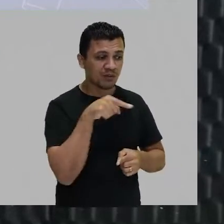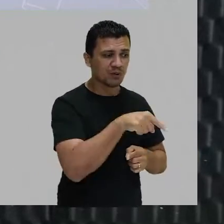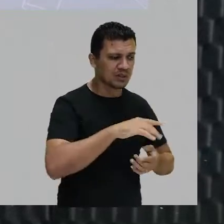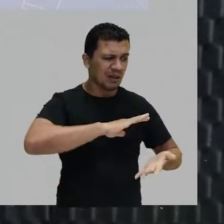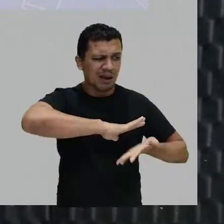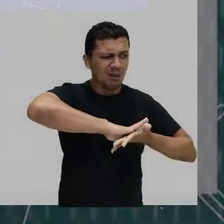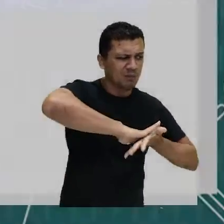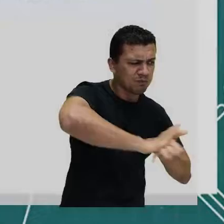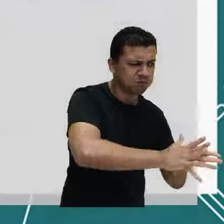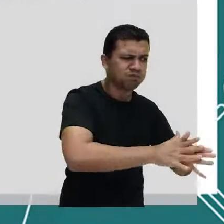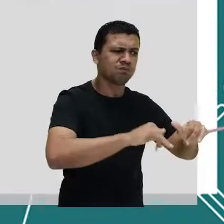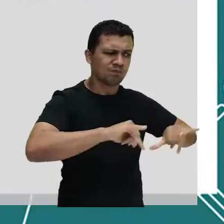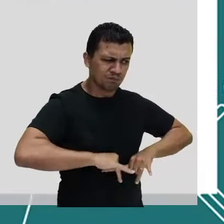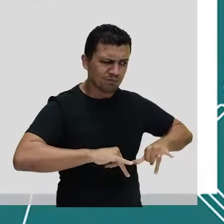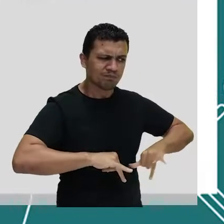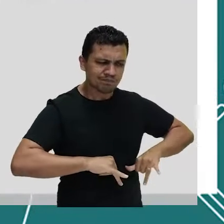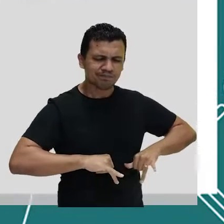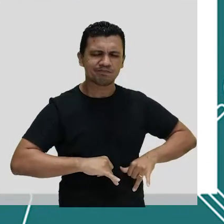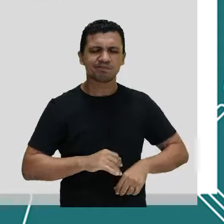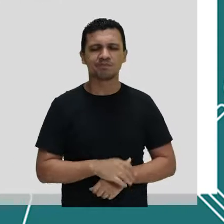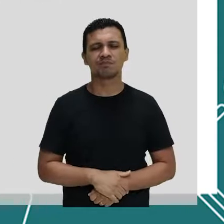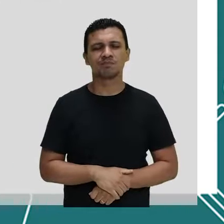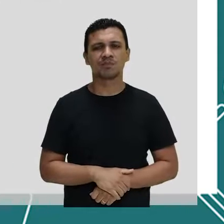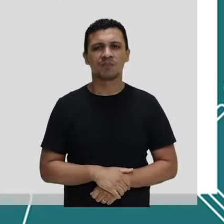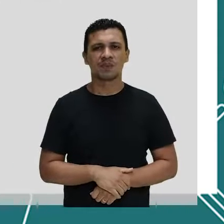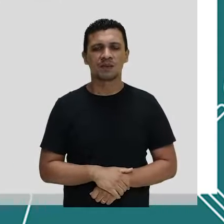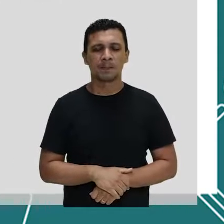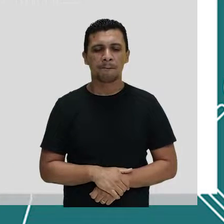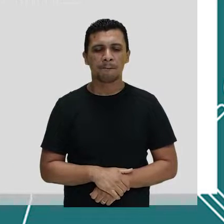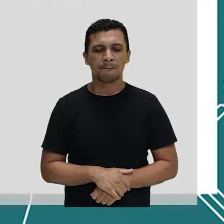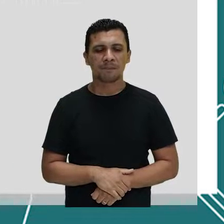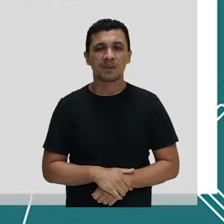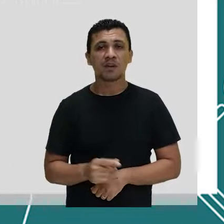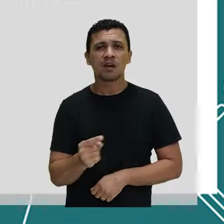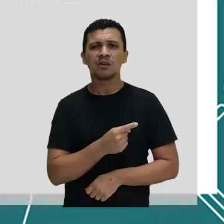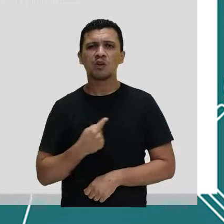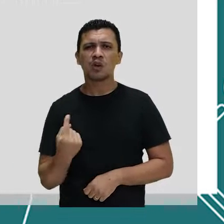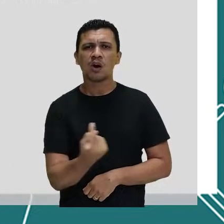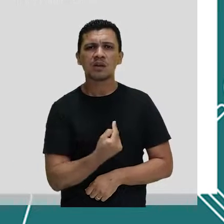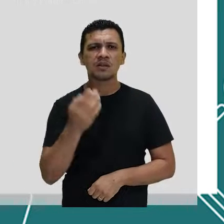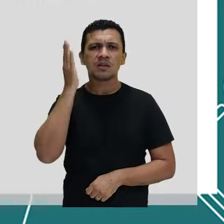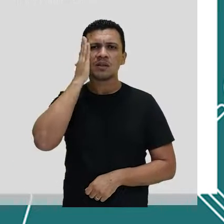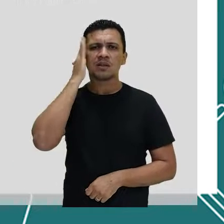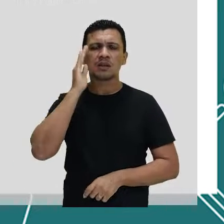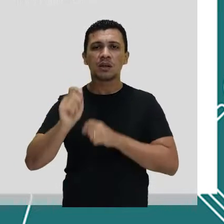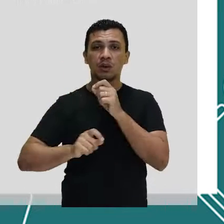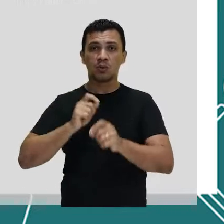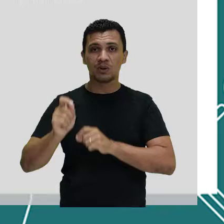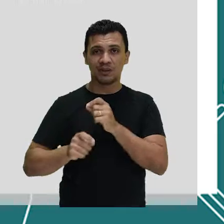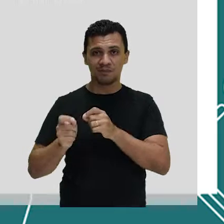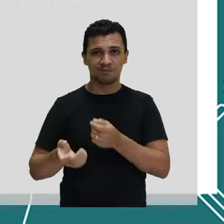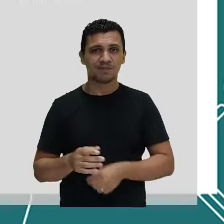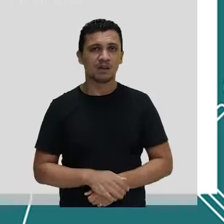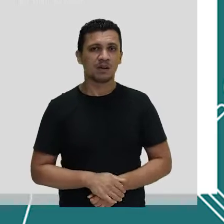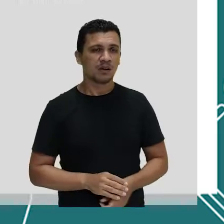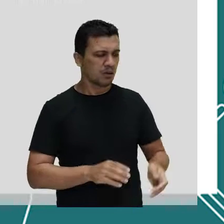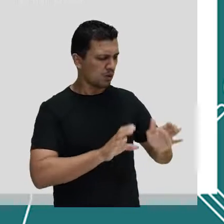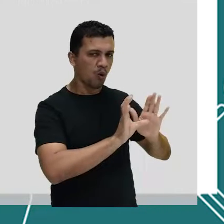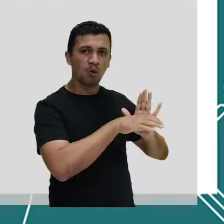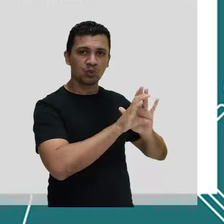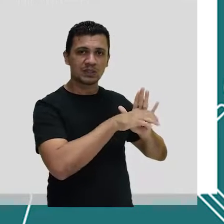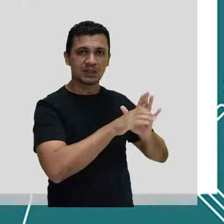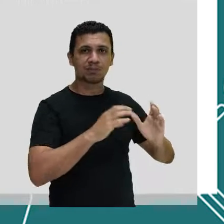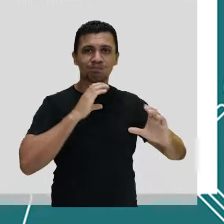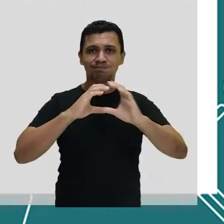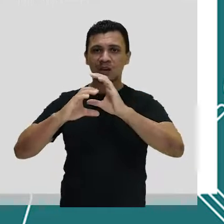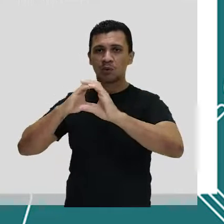situação? Vamos lá. De maneira geral, a gente tem que entender o conceito da comunicação. Né? Isso é